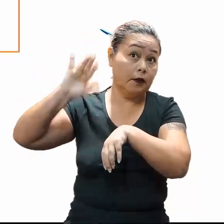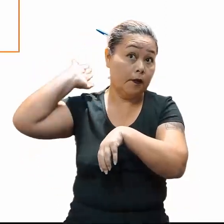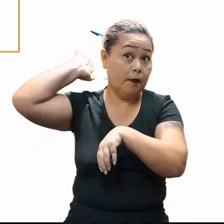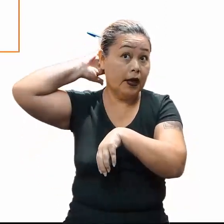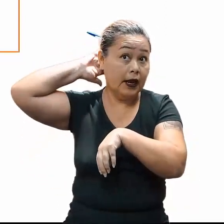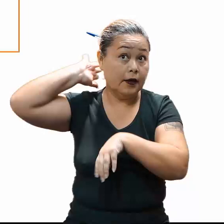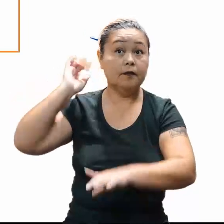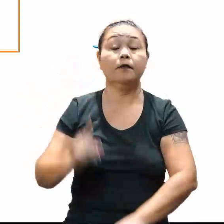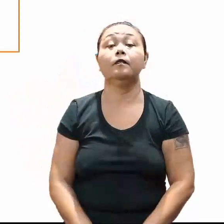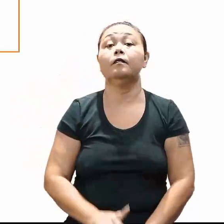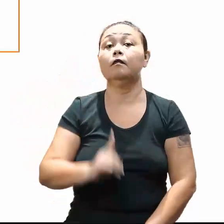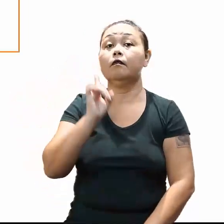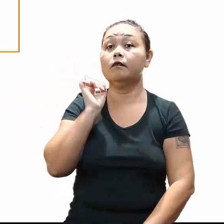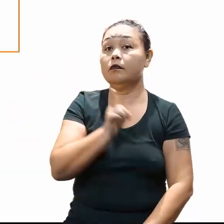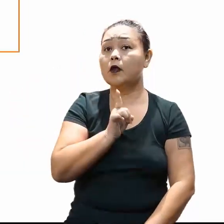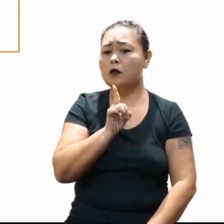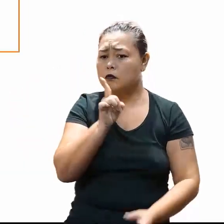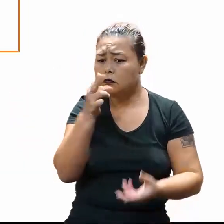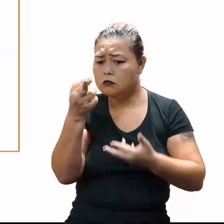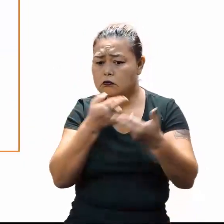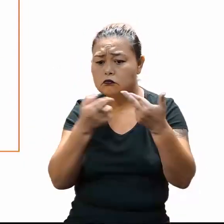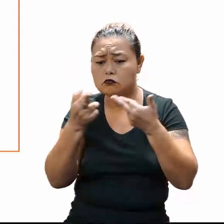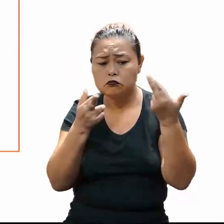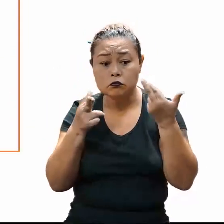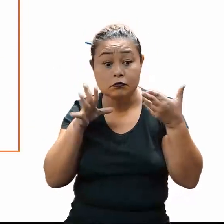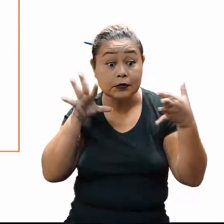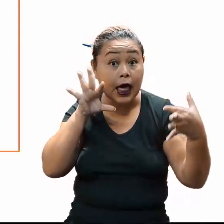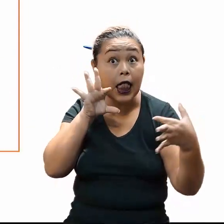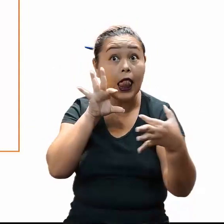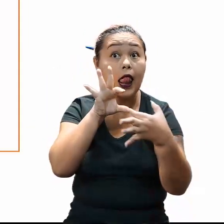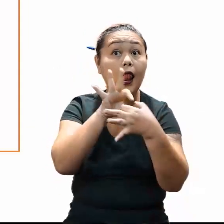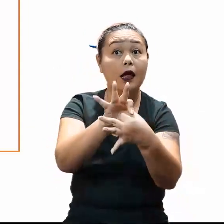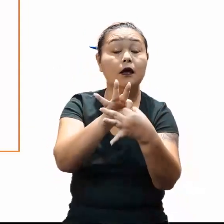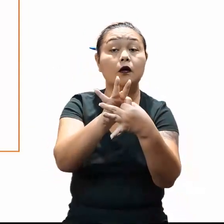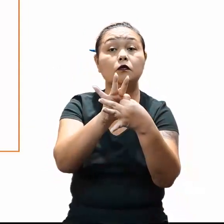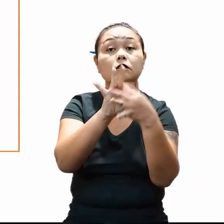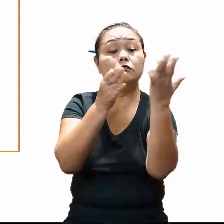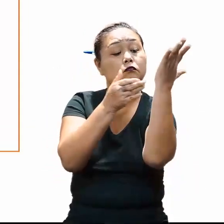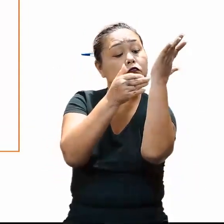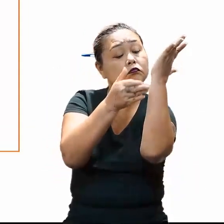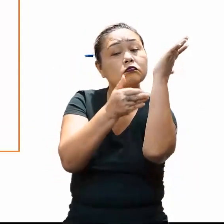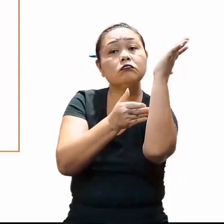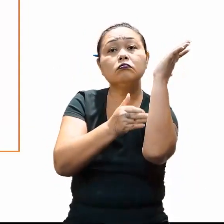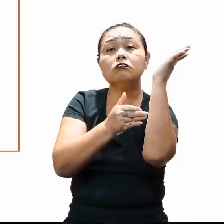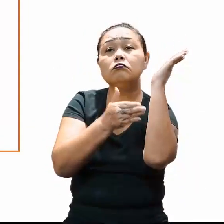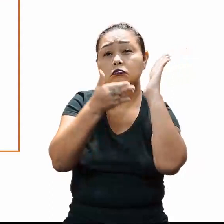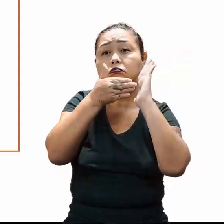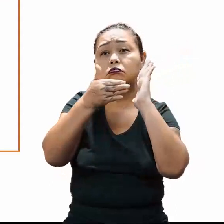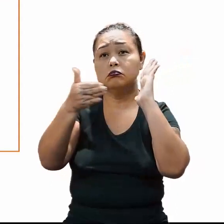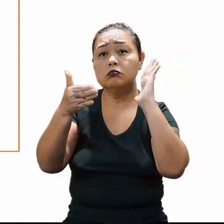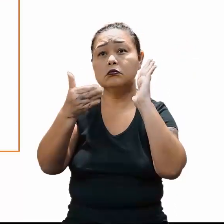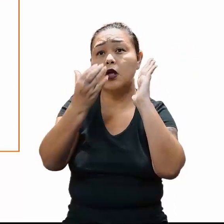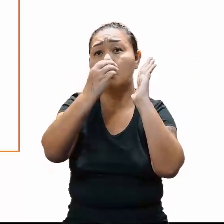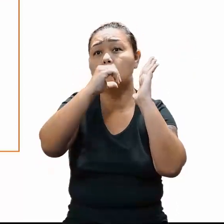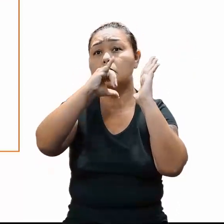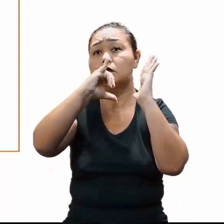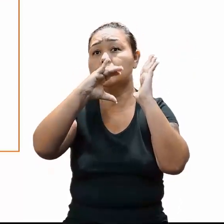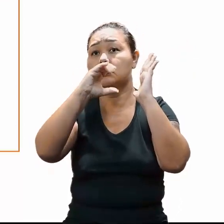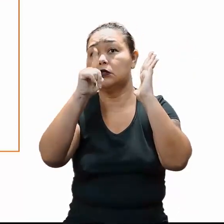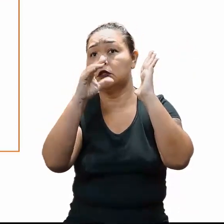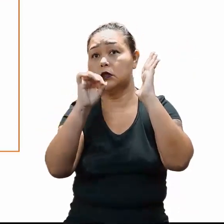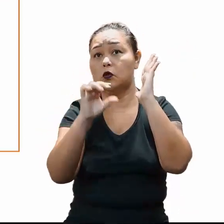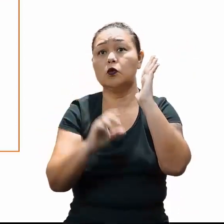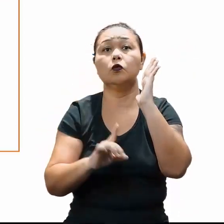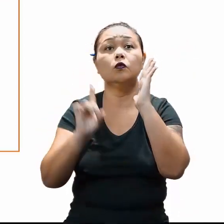isso relacionado ao ciclo da borracha. Nós vamos ver também,